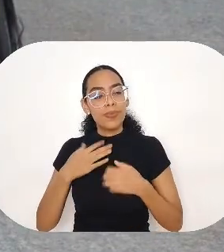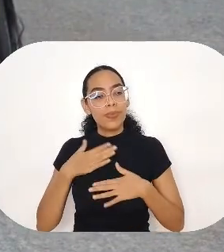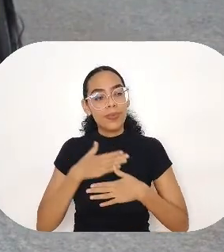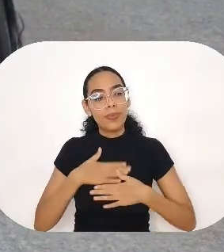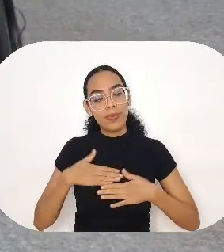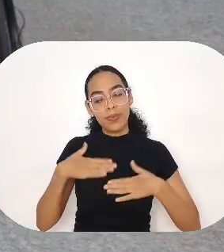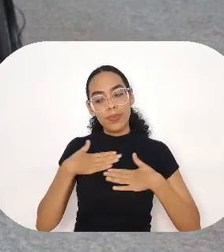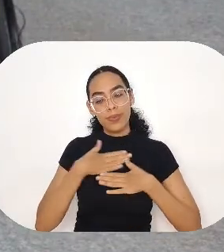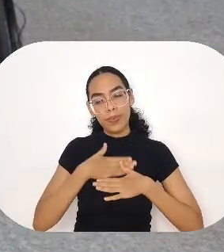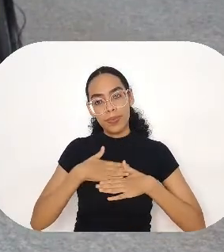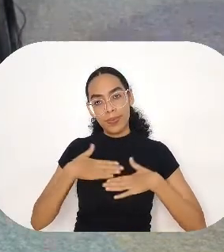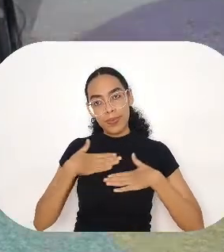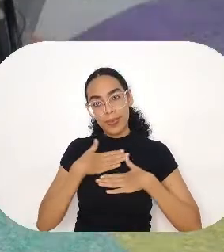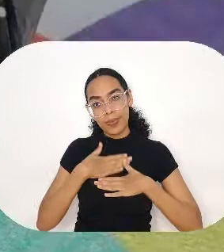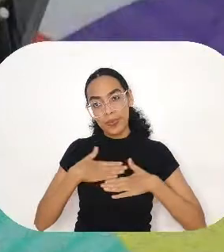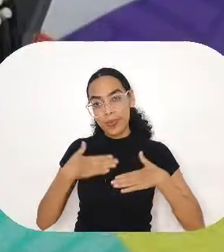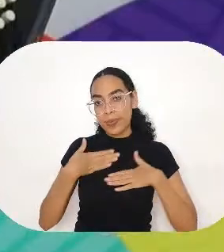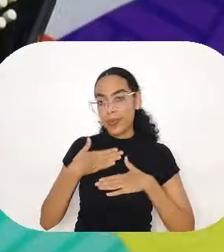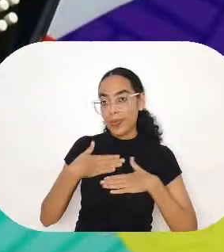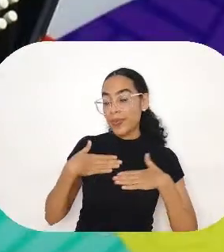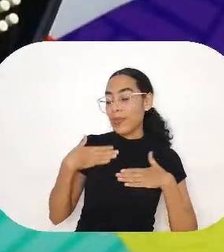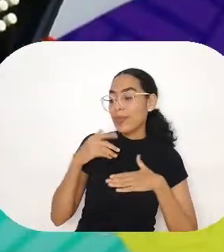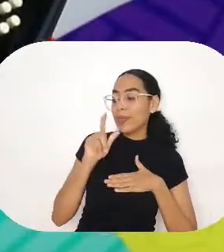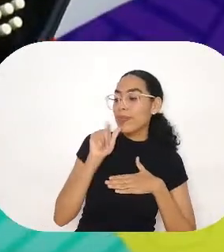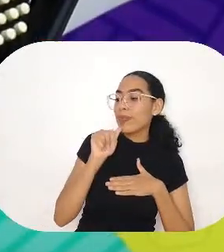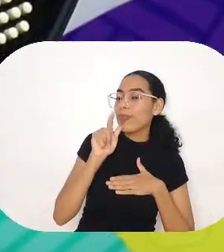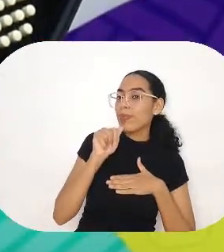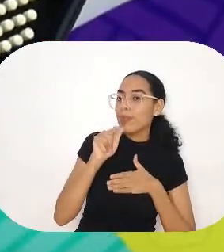saciar o gole da cabaça.